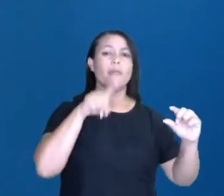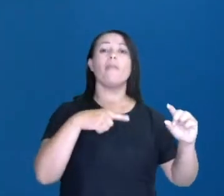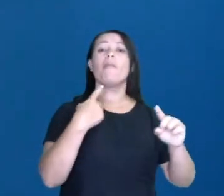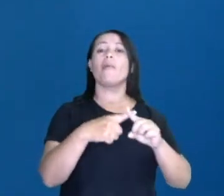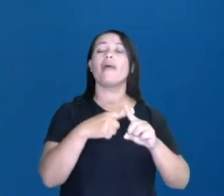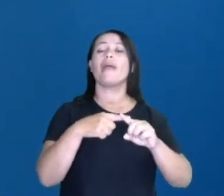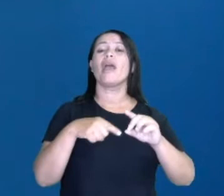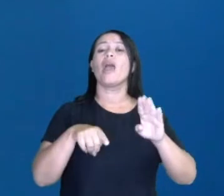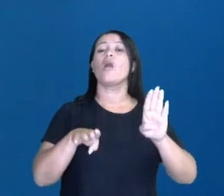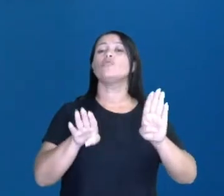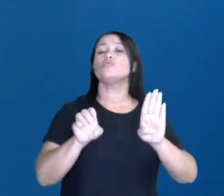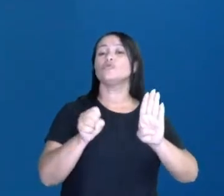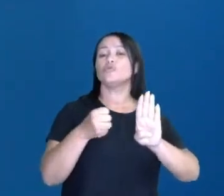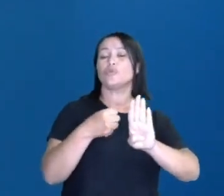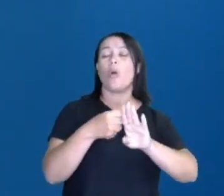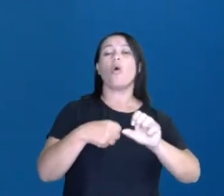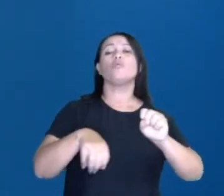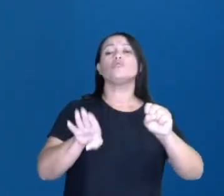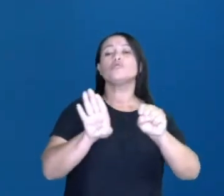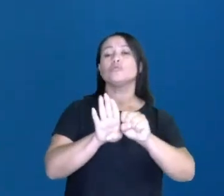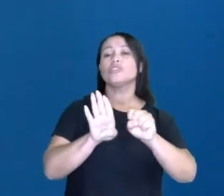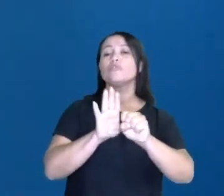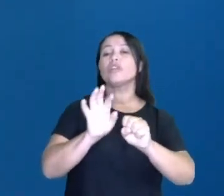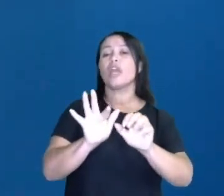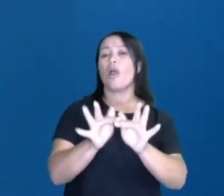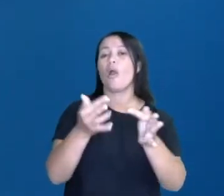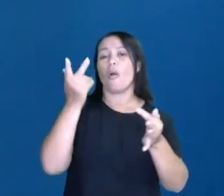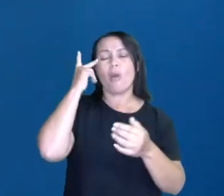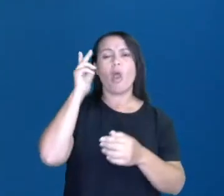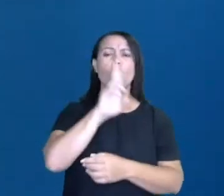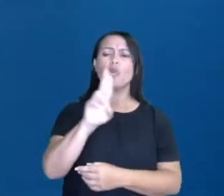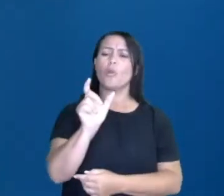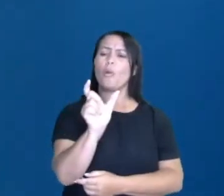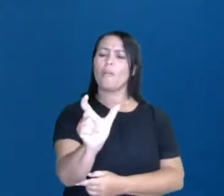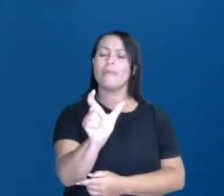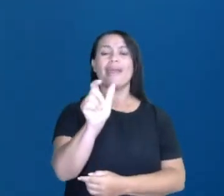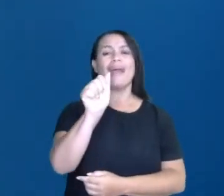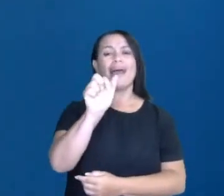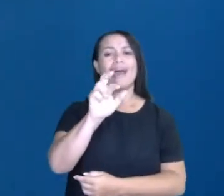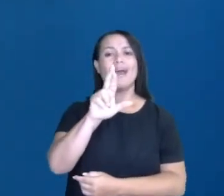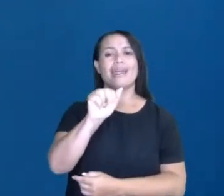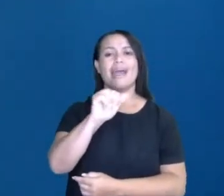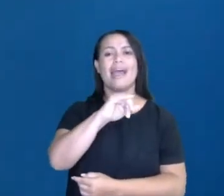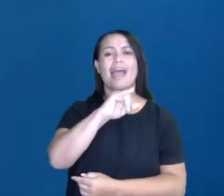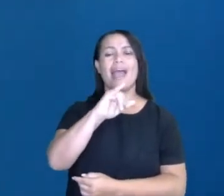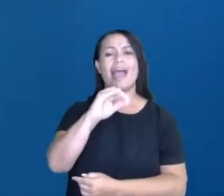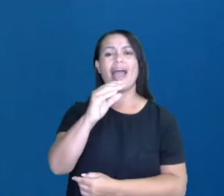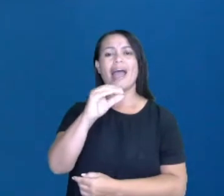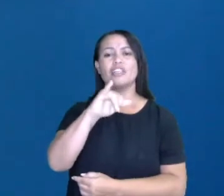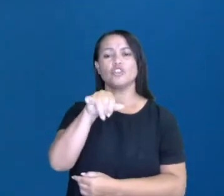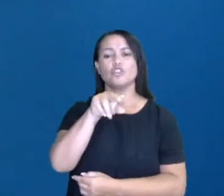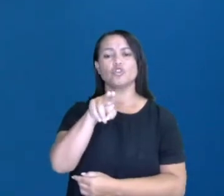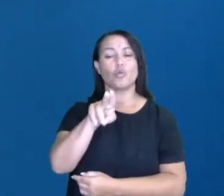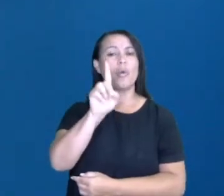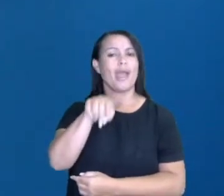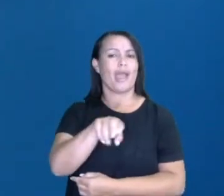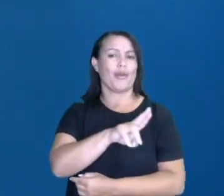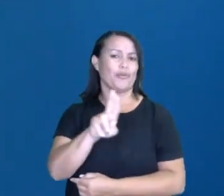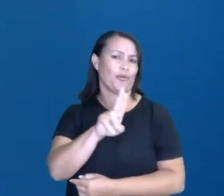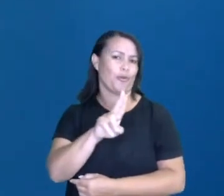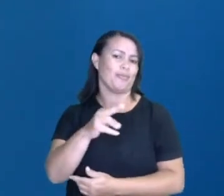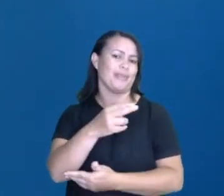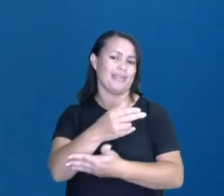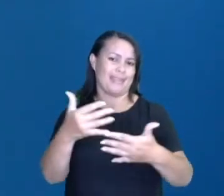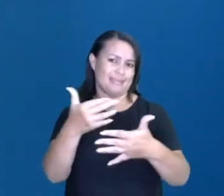substantivo comum. Agora, a palavra Aracaju, que é a cidade, se escreve com a letra maiúscula.